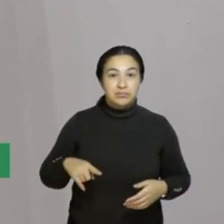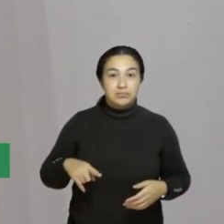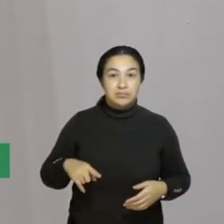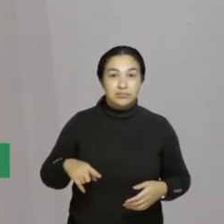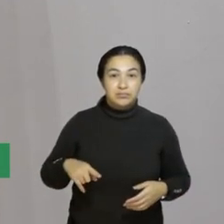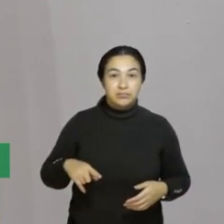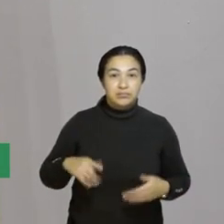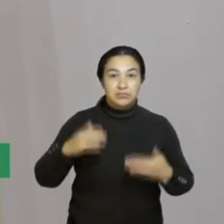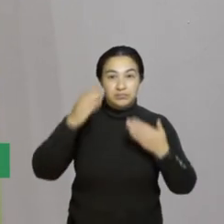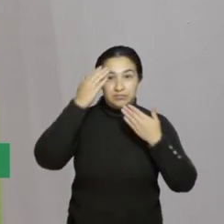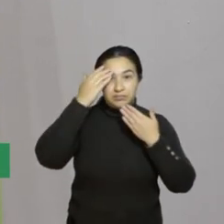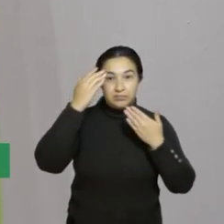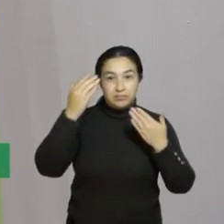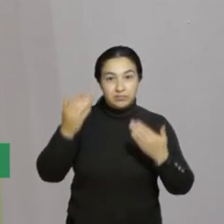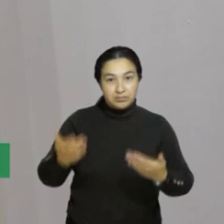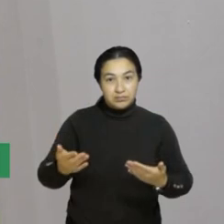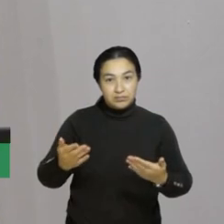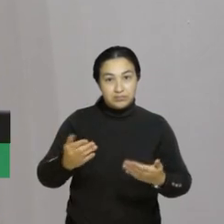agradecer